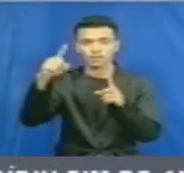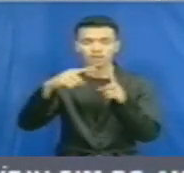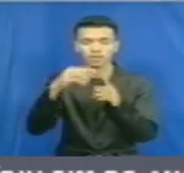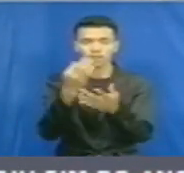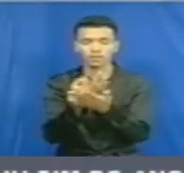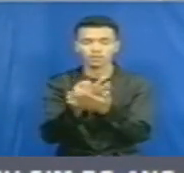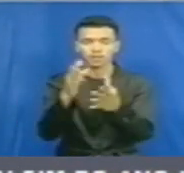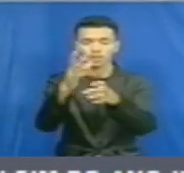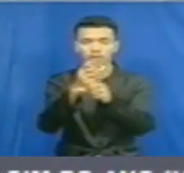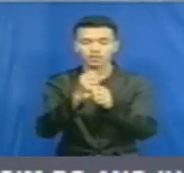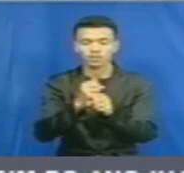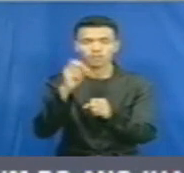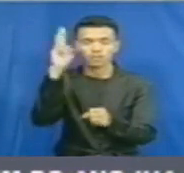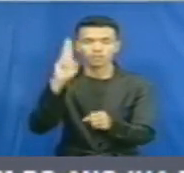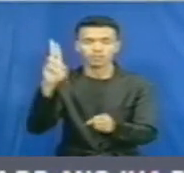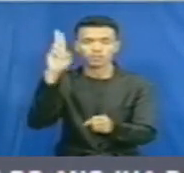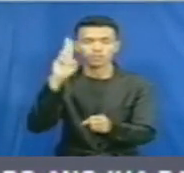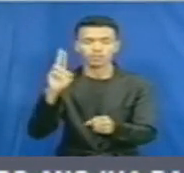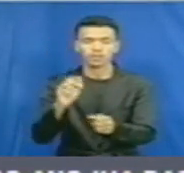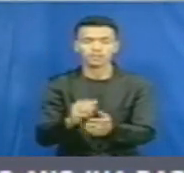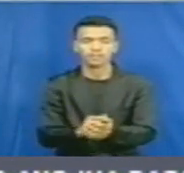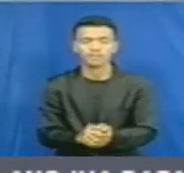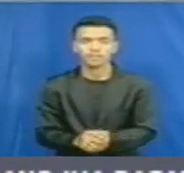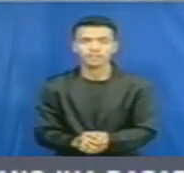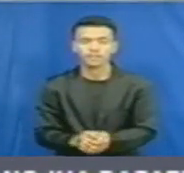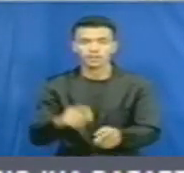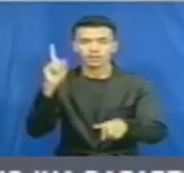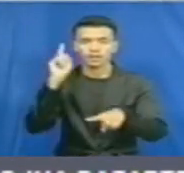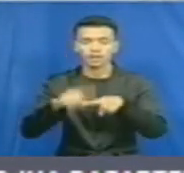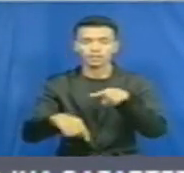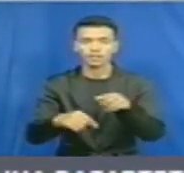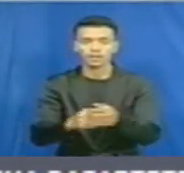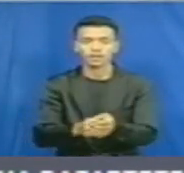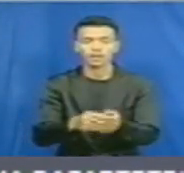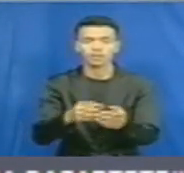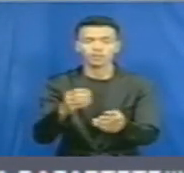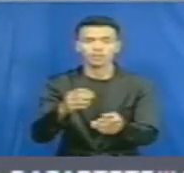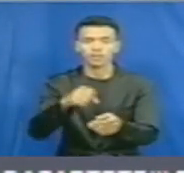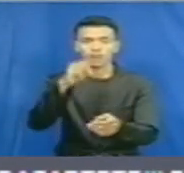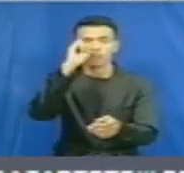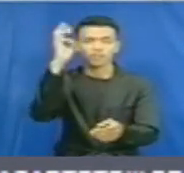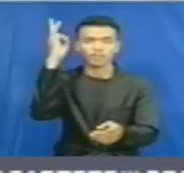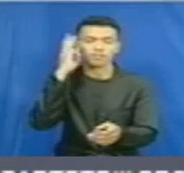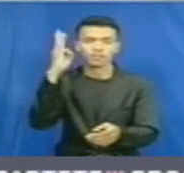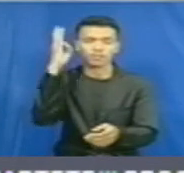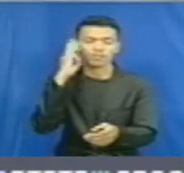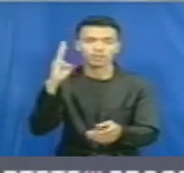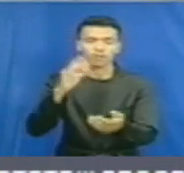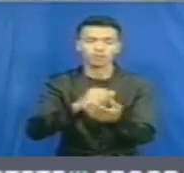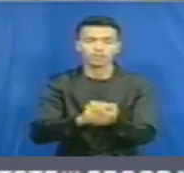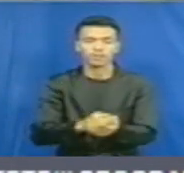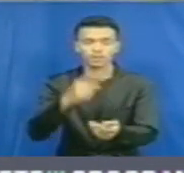ba utilizan osane titia ke ba familia la bele ba no himu tua ka ba no joga